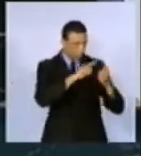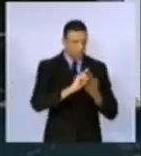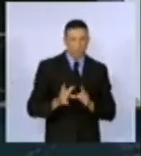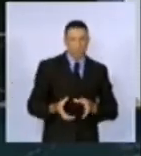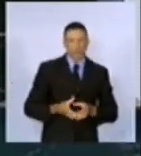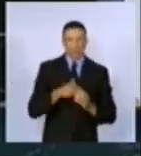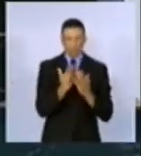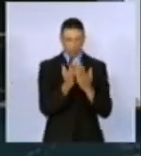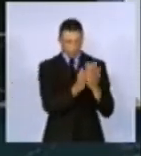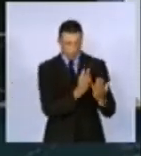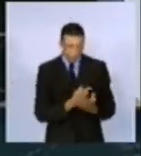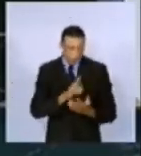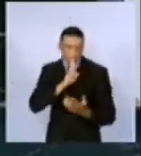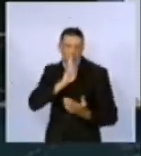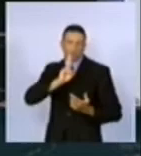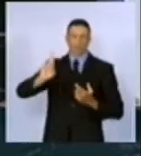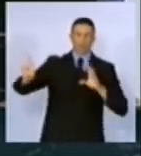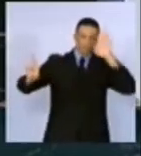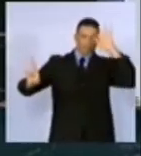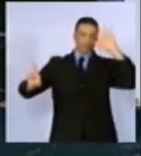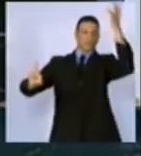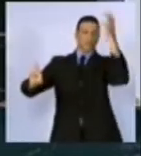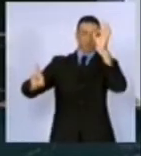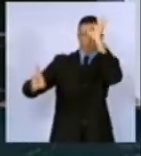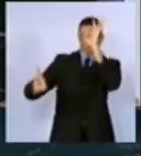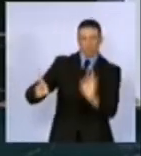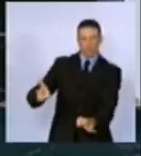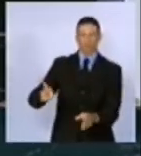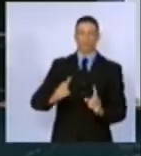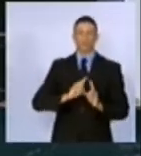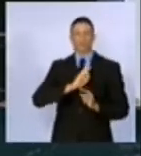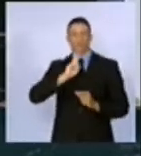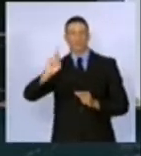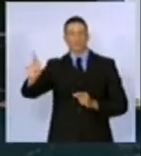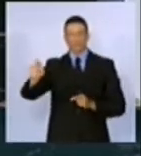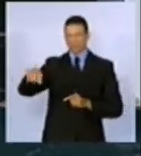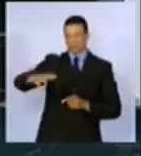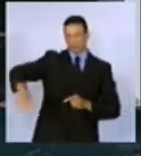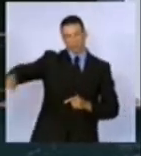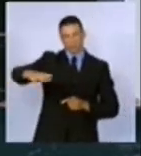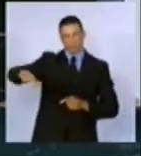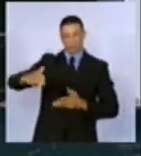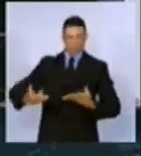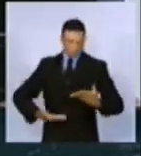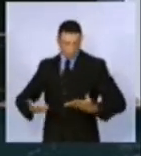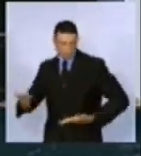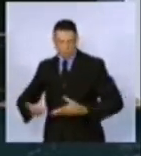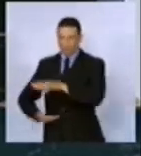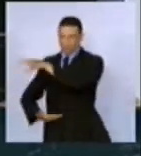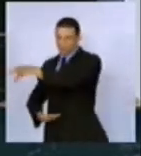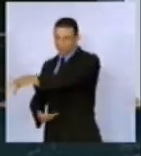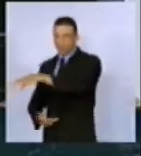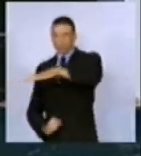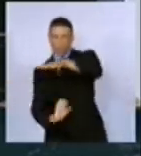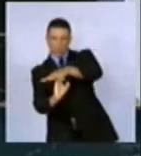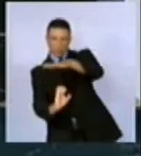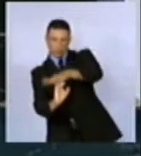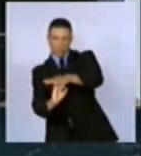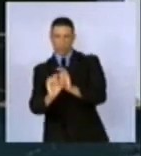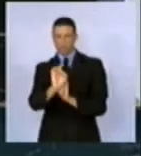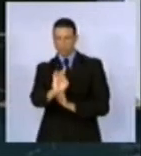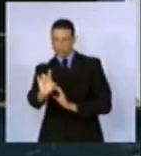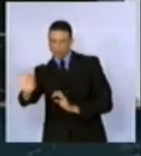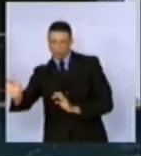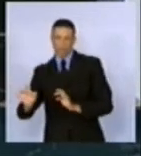colegiado Qual a melhor solução para o setor para os empregados para os empregadores